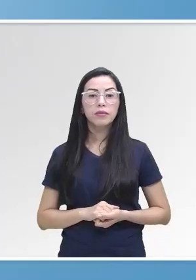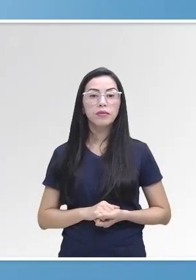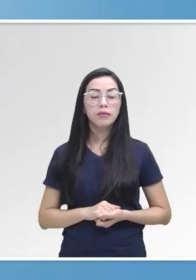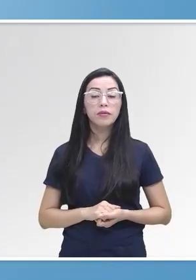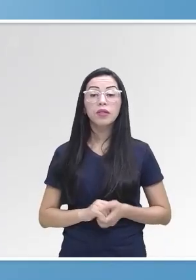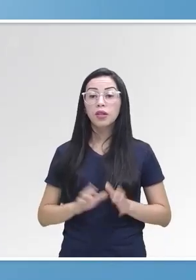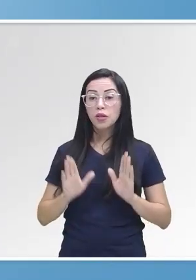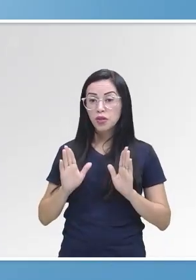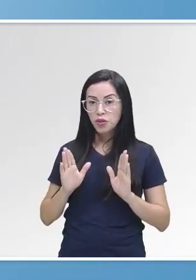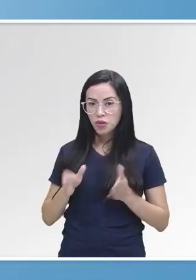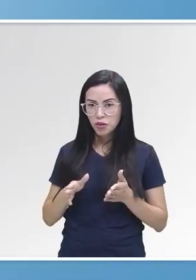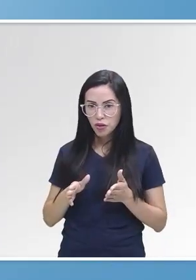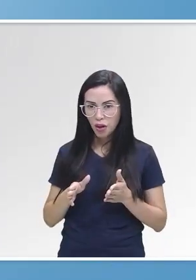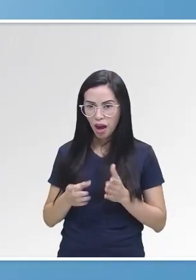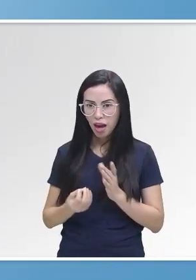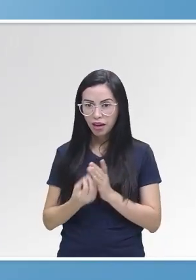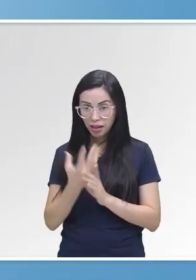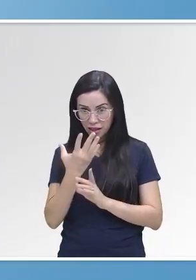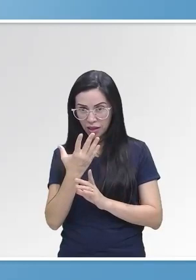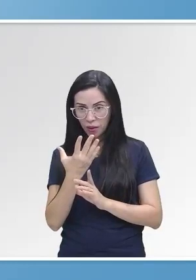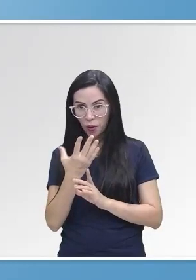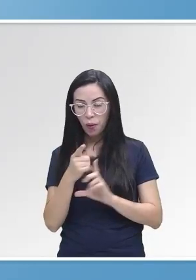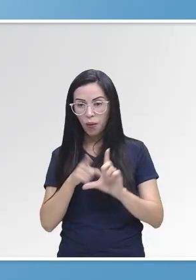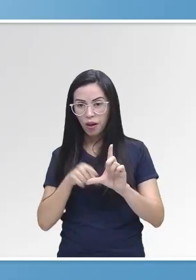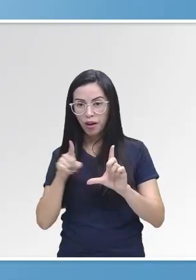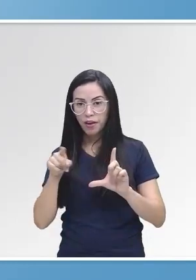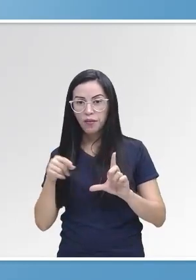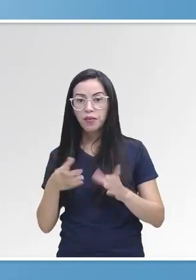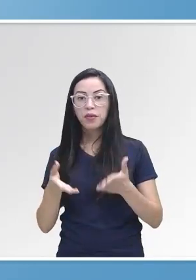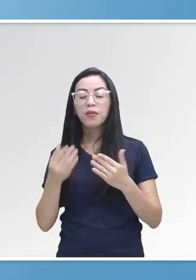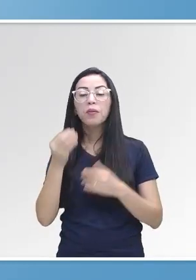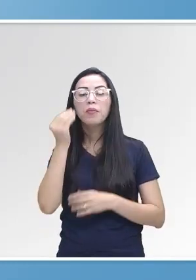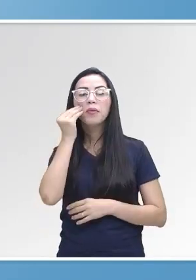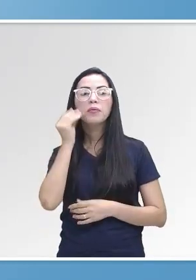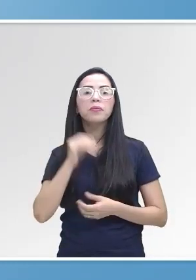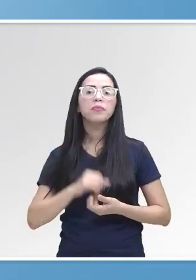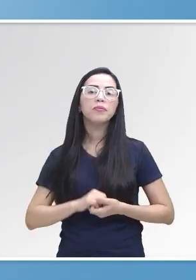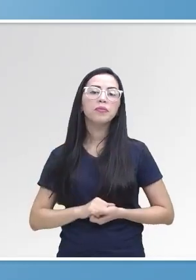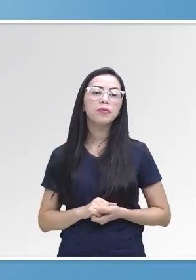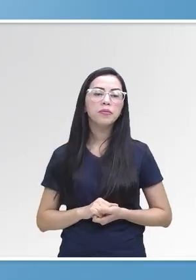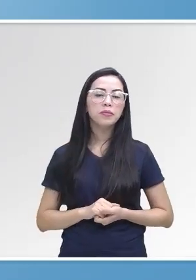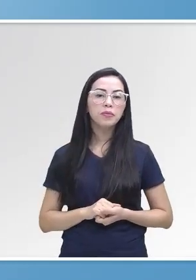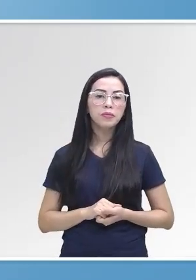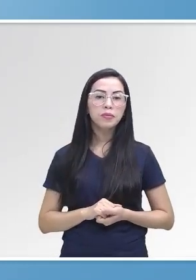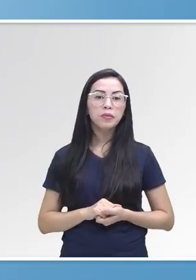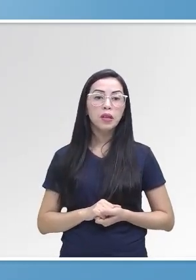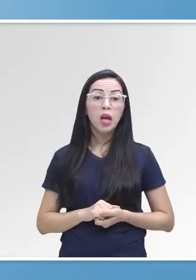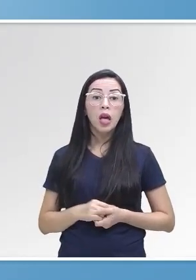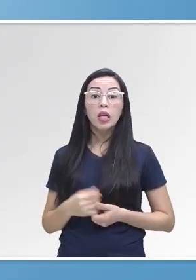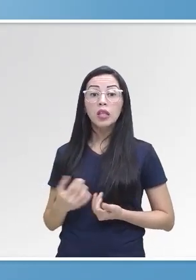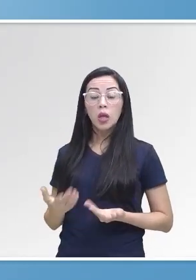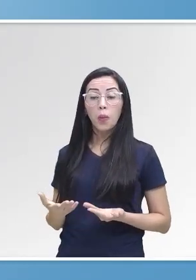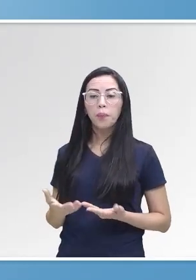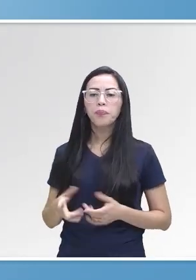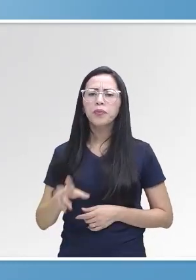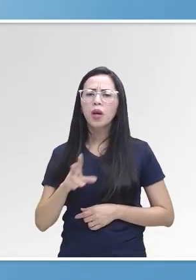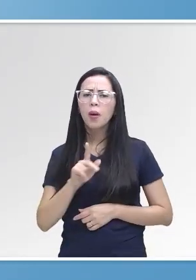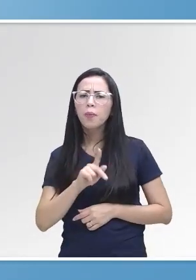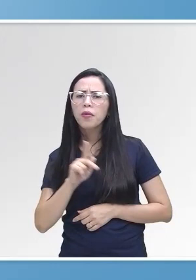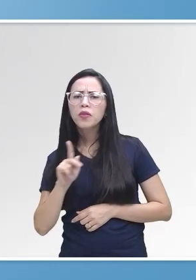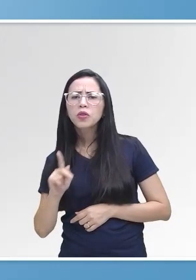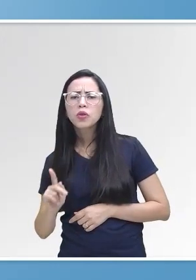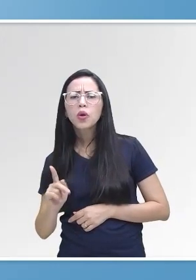a pisar os desenhos vamos resolver Bora lá a professora fez um levantamento de